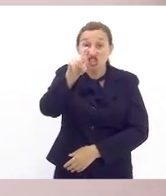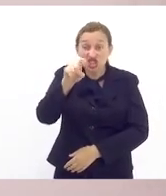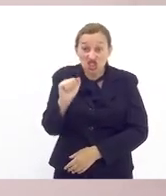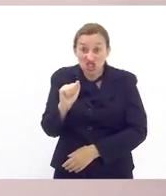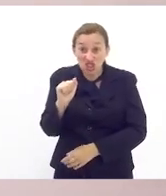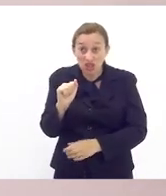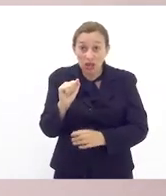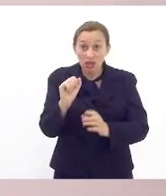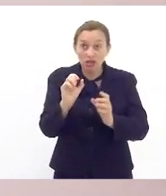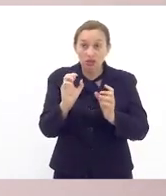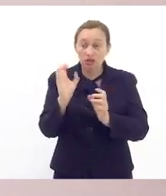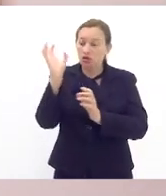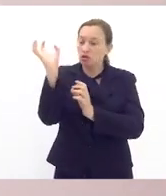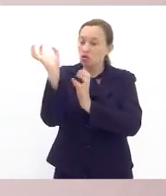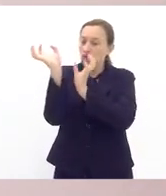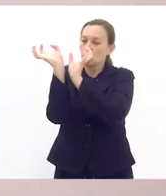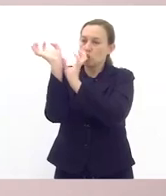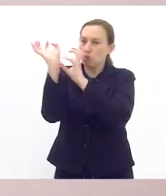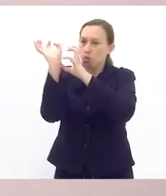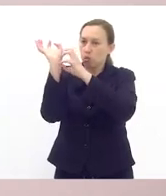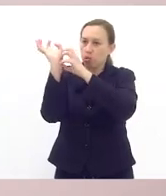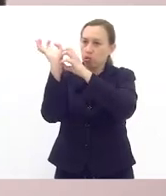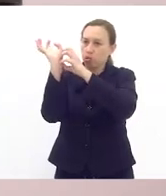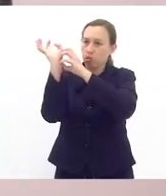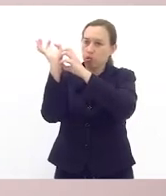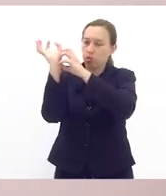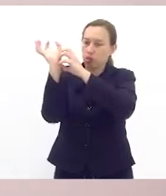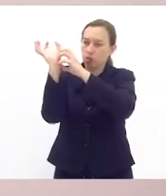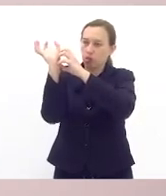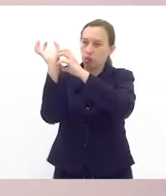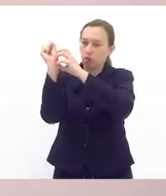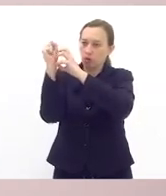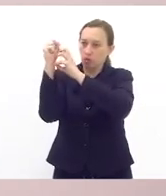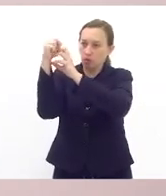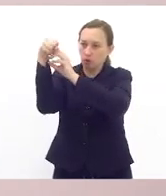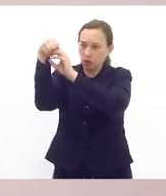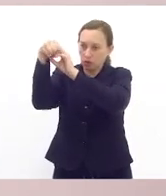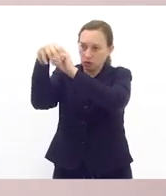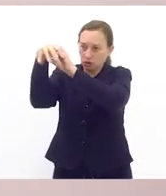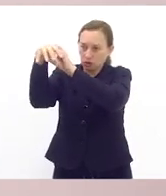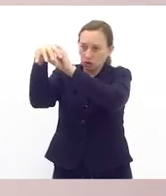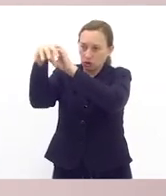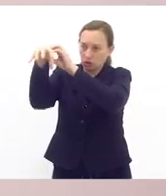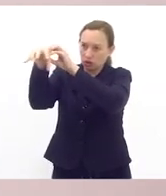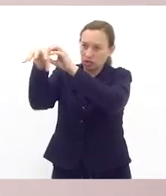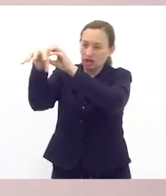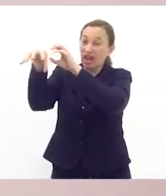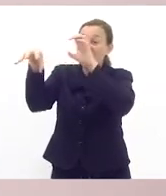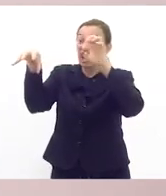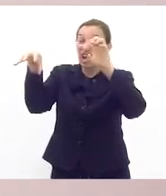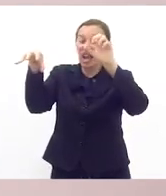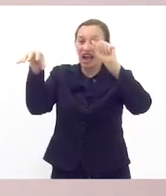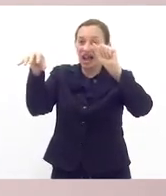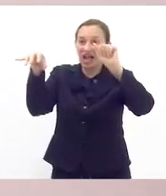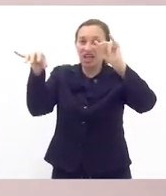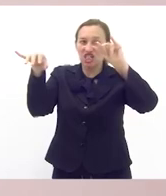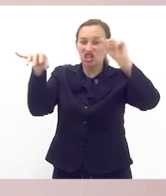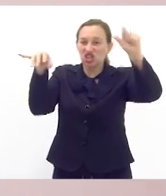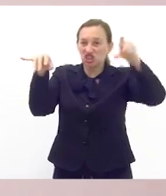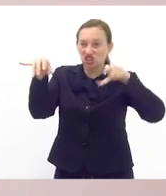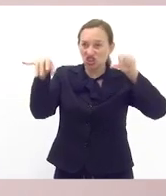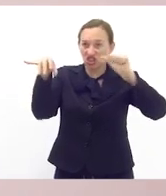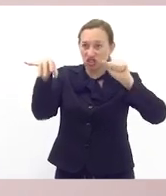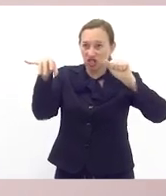caixas que ficam penduradas lá em cima no poste Presidente Tiago e aquela caixa pesa algo